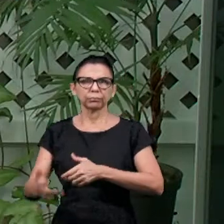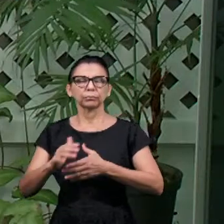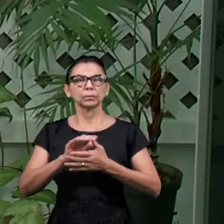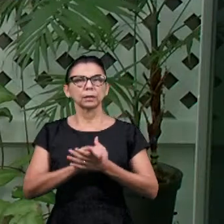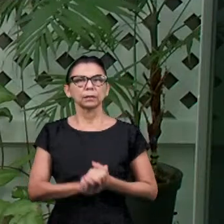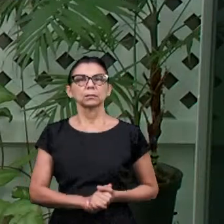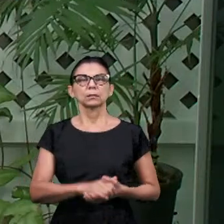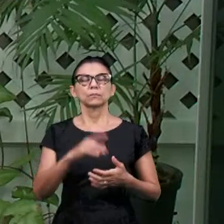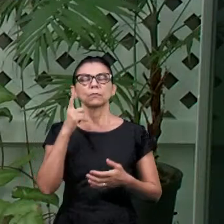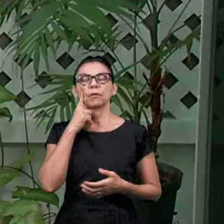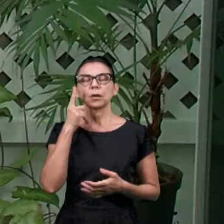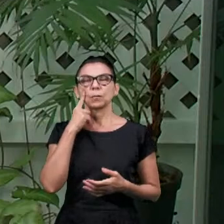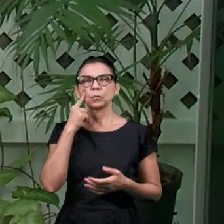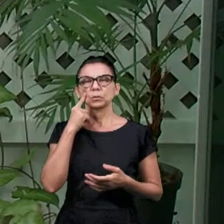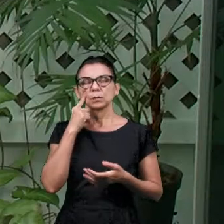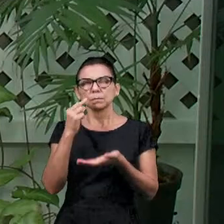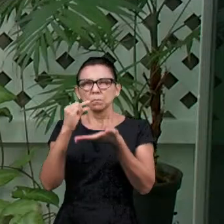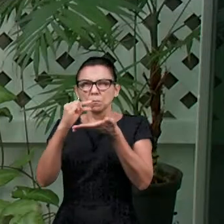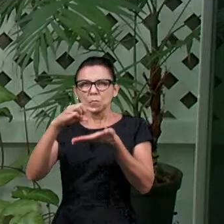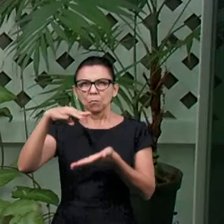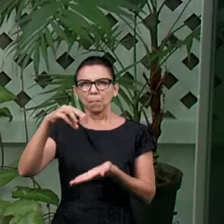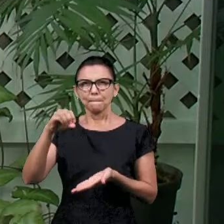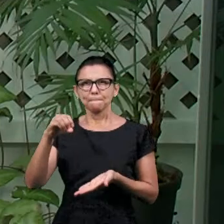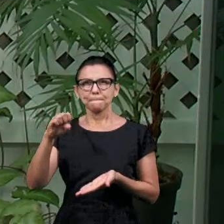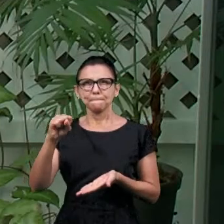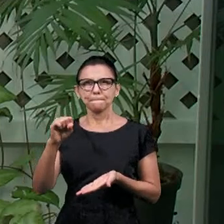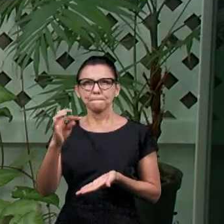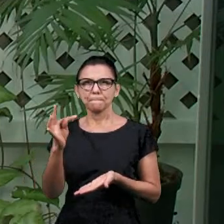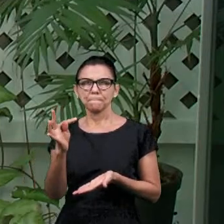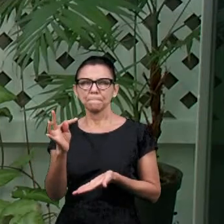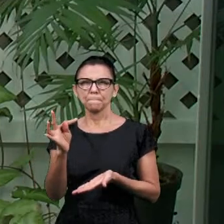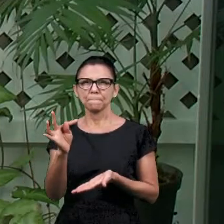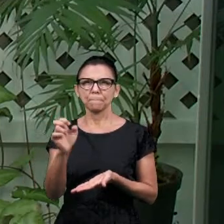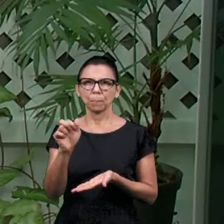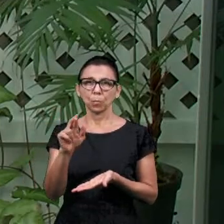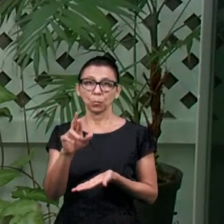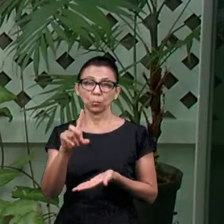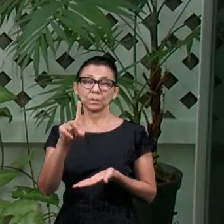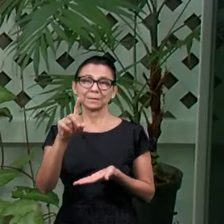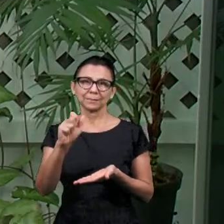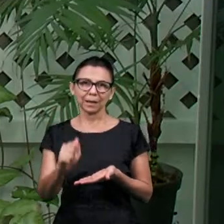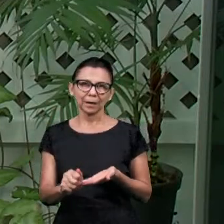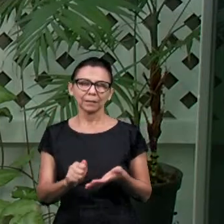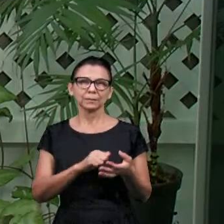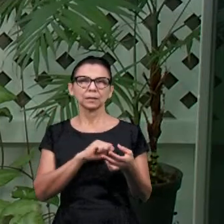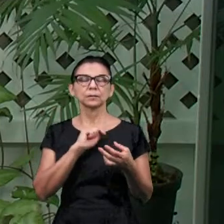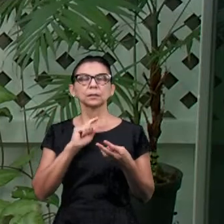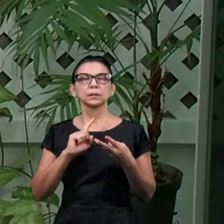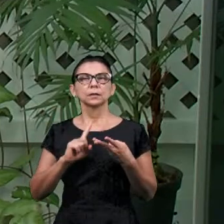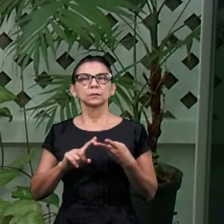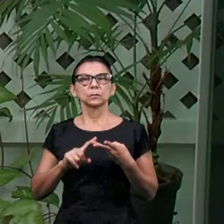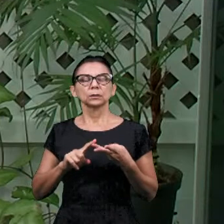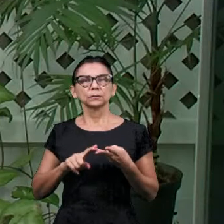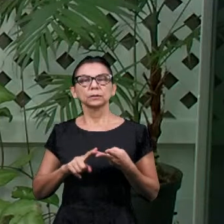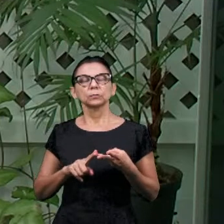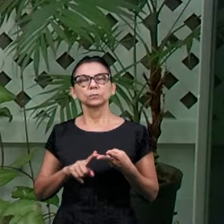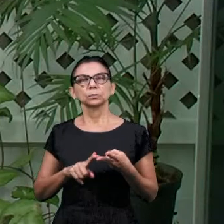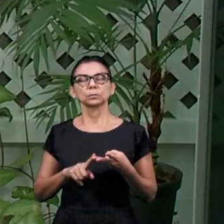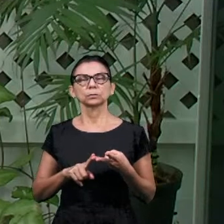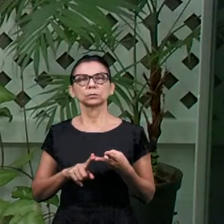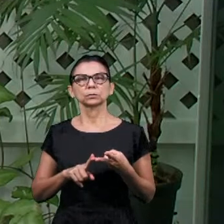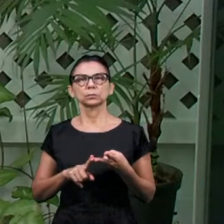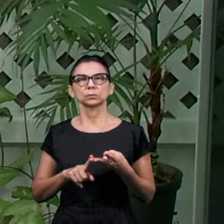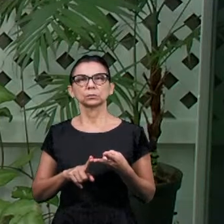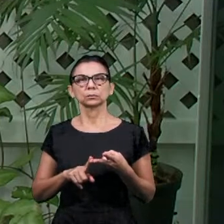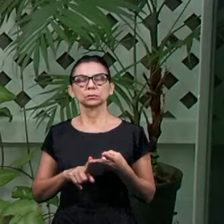trigo, a Trindade, né? Então, há uma operação definida do reino, a respeito